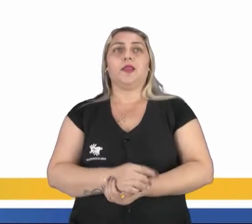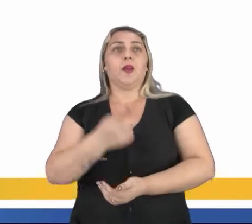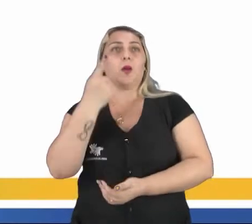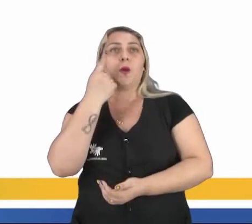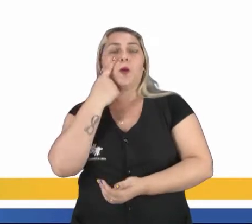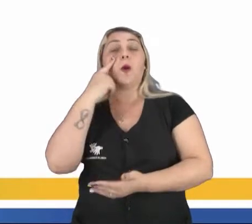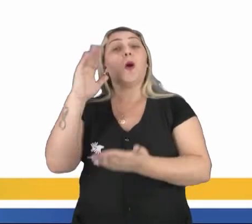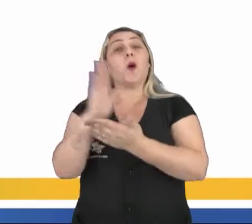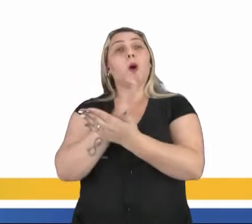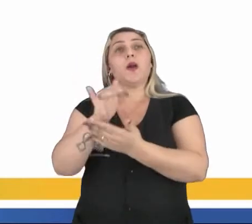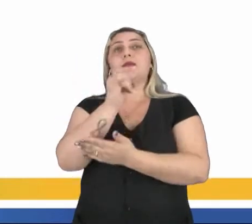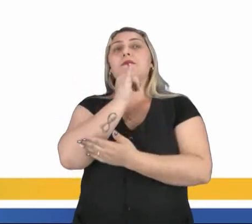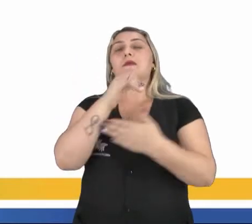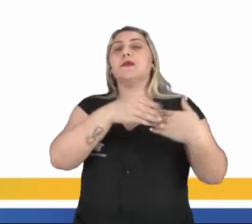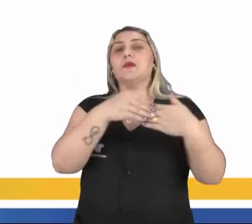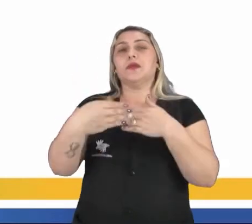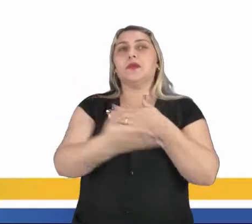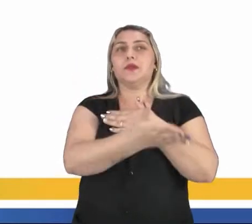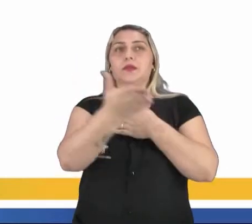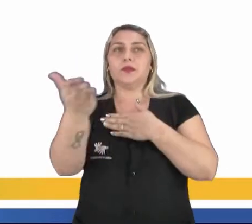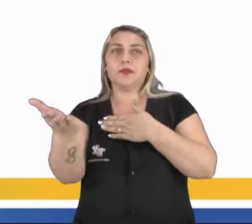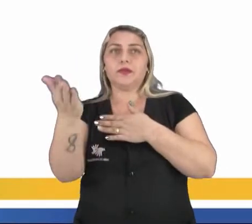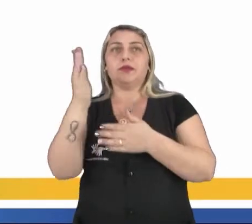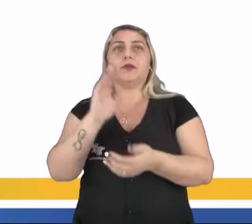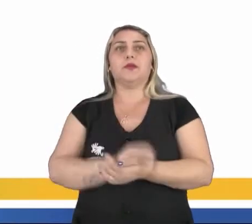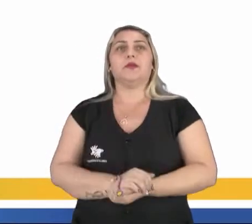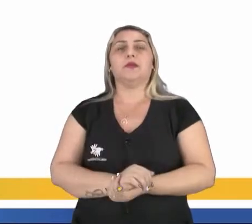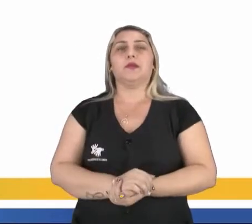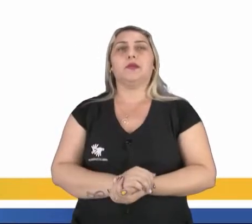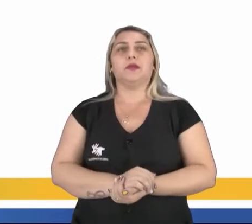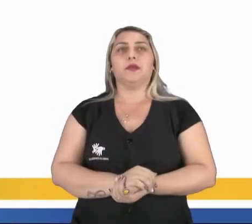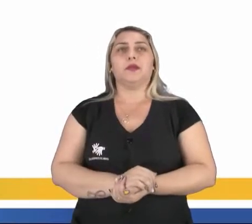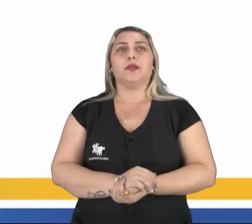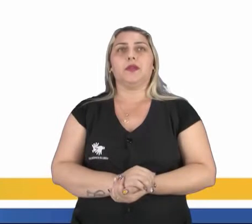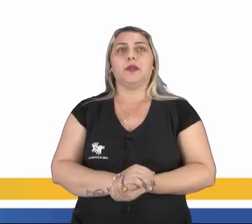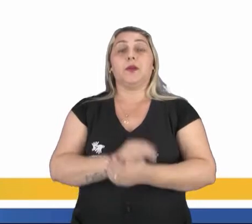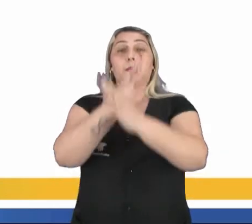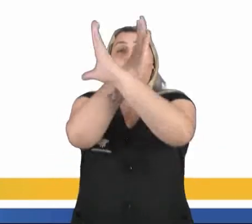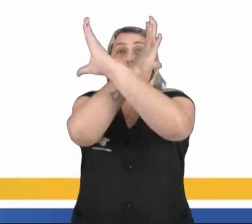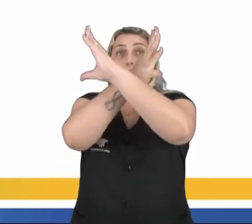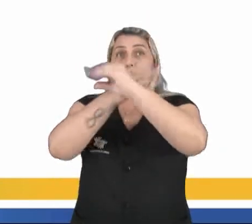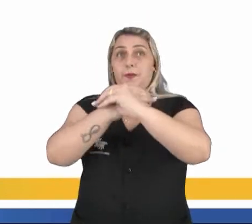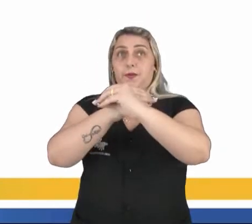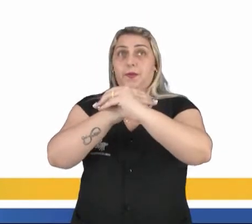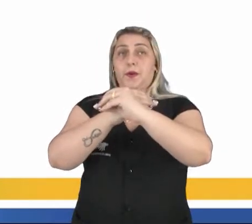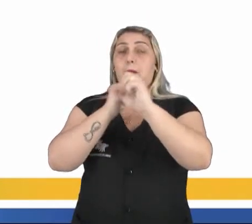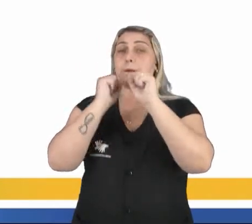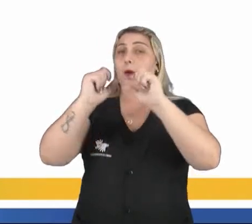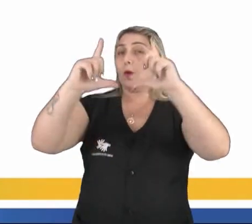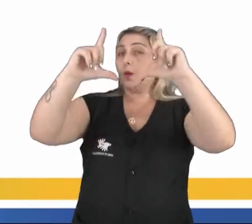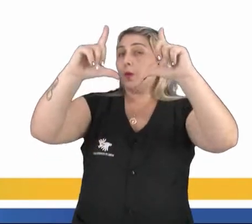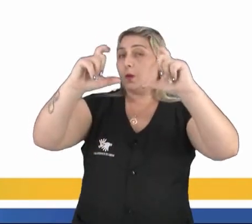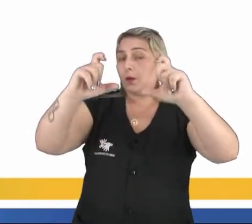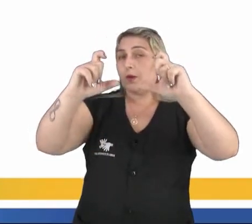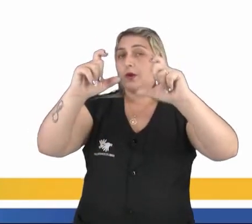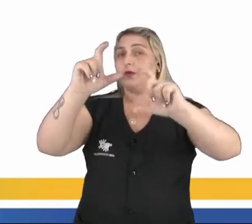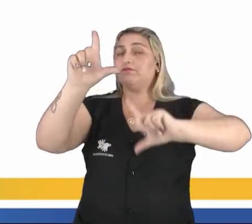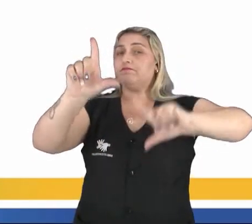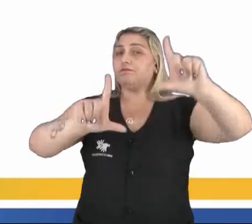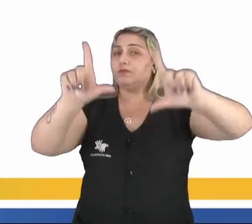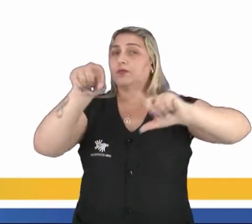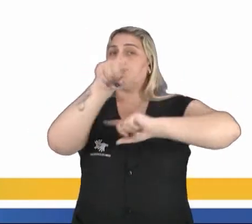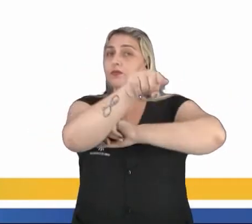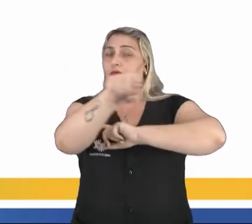Olha aqui outros exemplos que eu trouxe para vocês de conjunções, tá? Podem tirar print da tela para